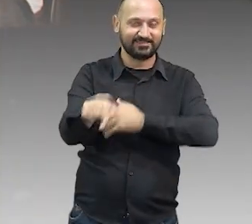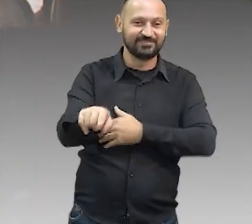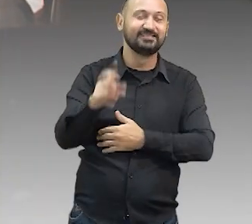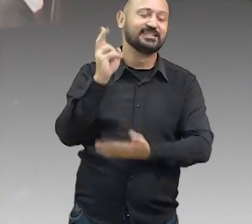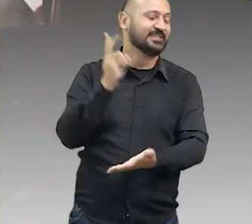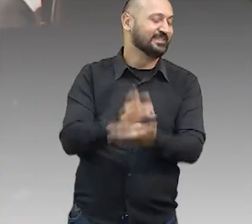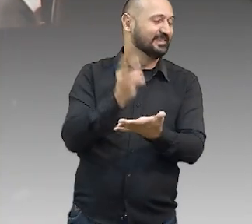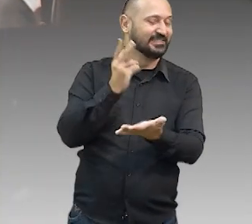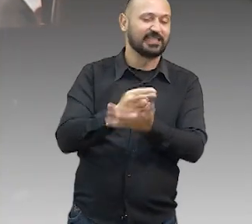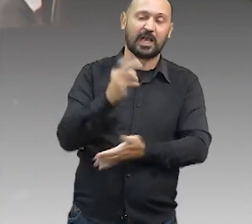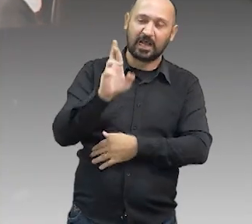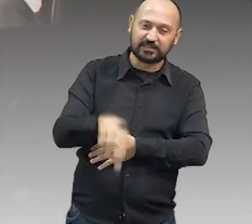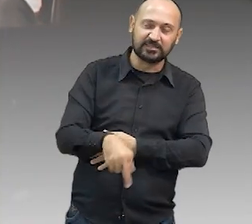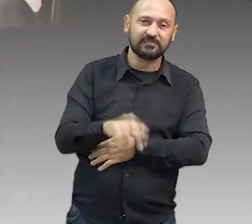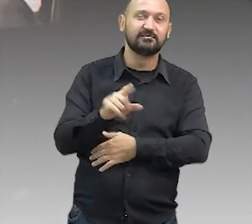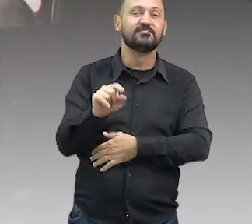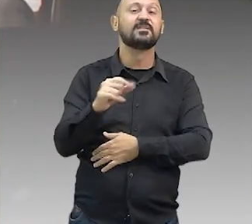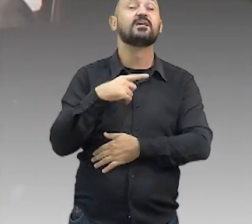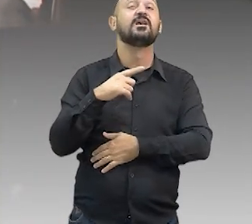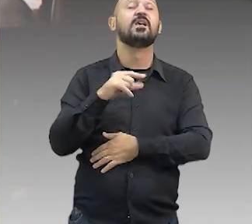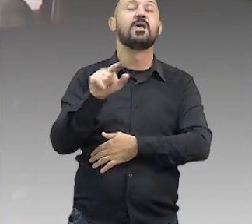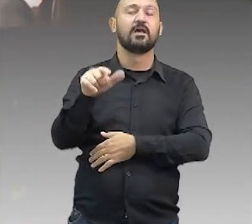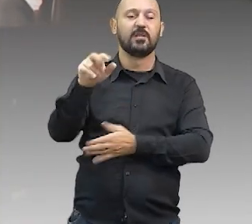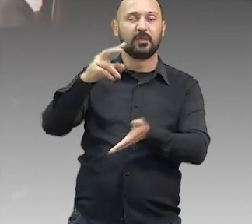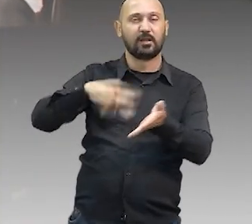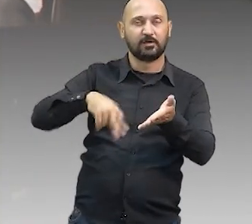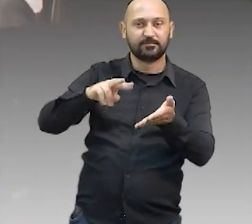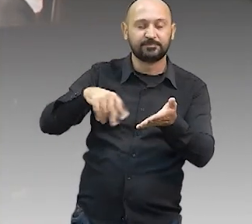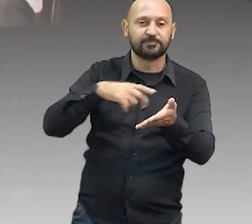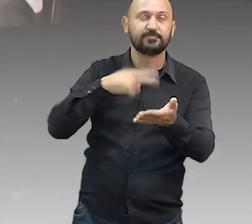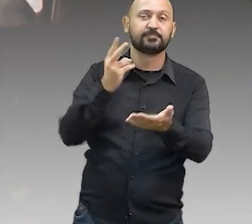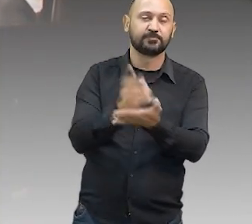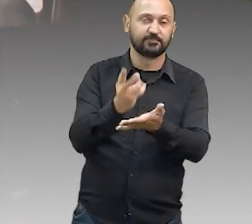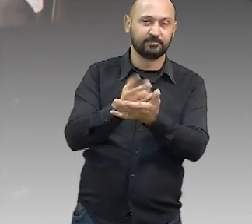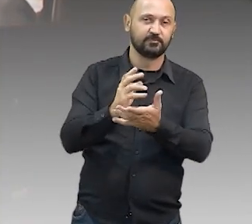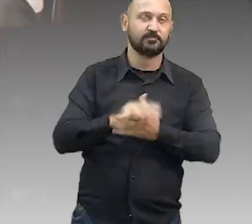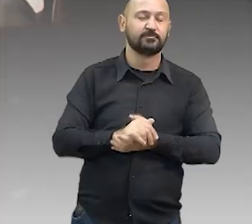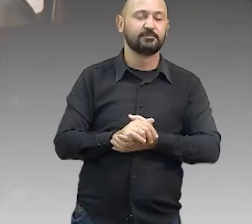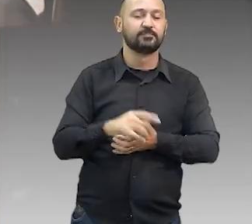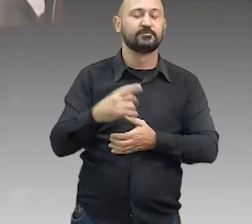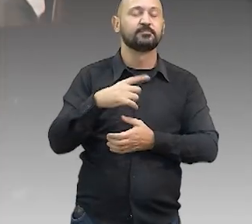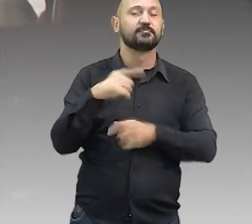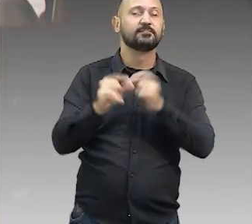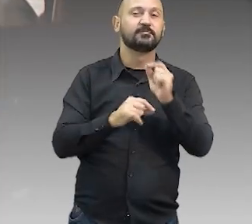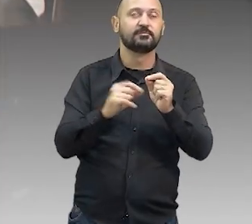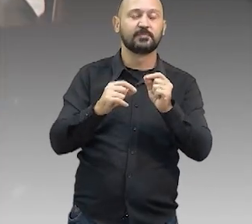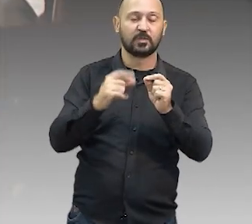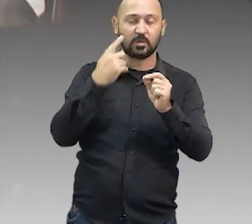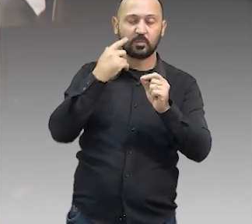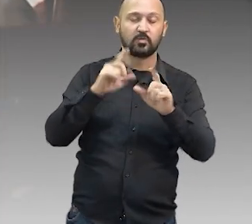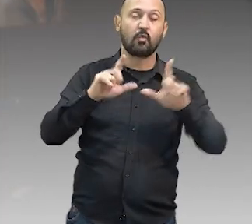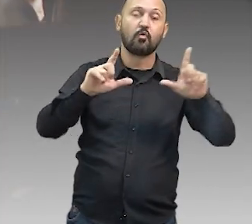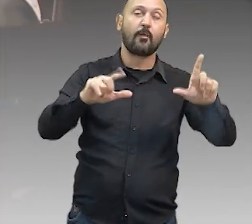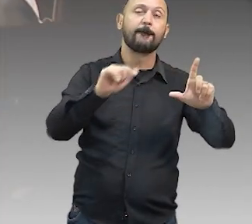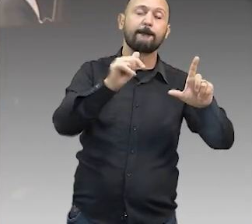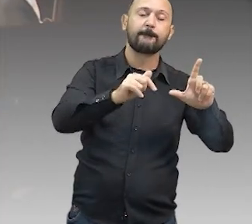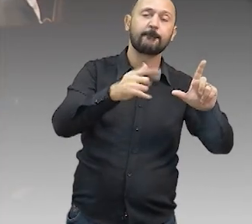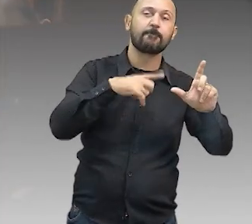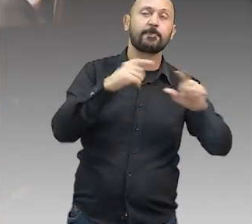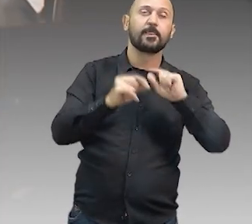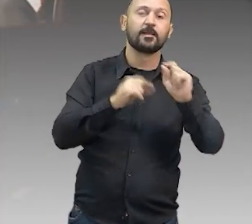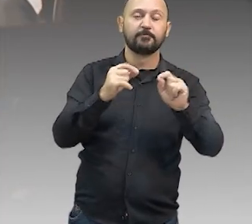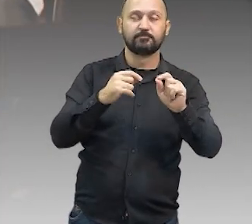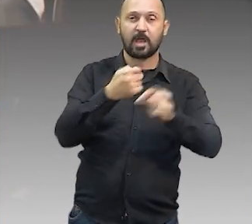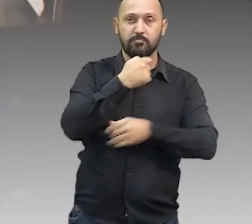sempre o cliente. Eu tenho uma vitrine. A vitrine é a reportagem. Então, eu tenho que fazer uma boa reportagem para vender